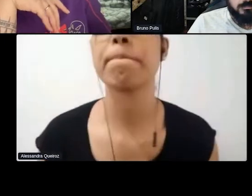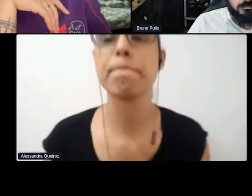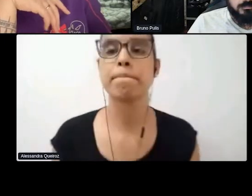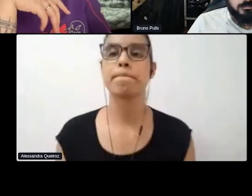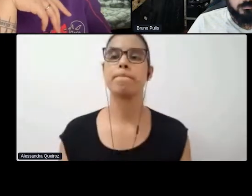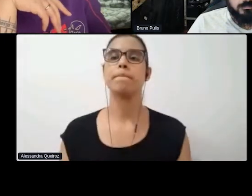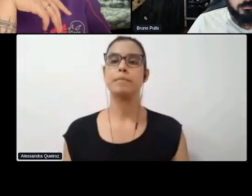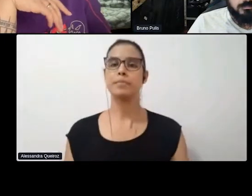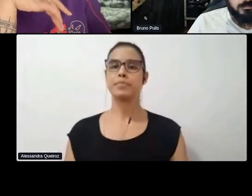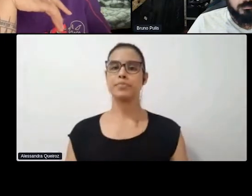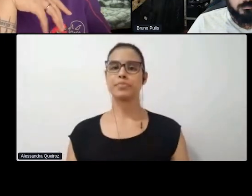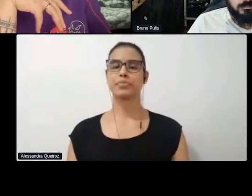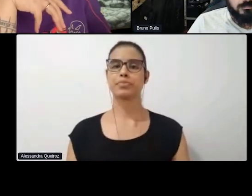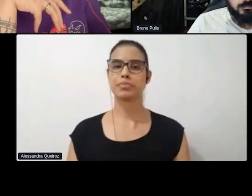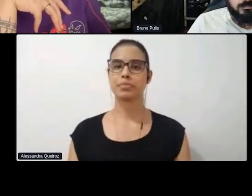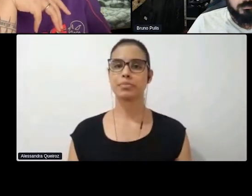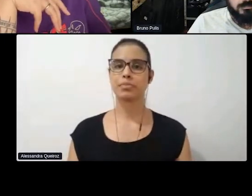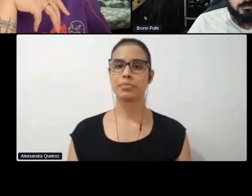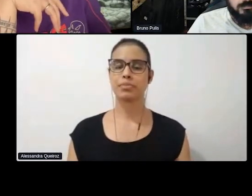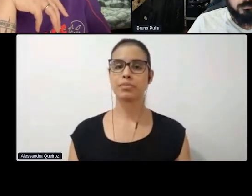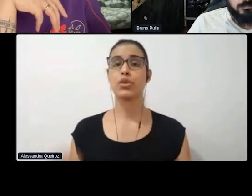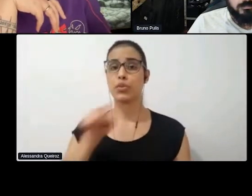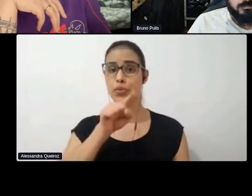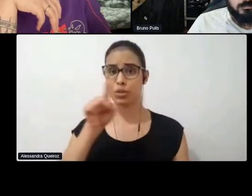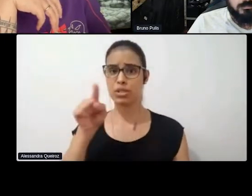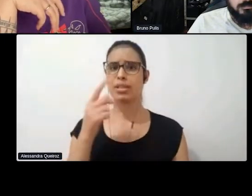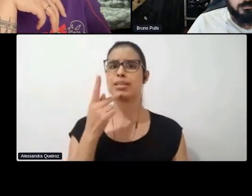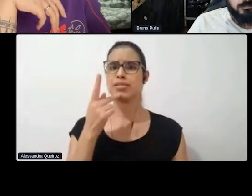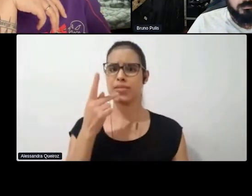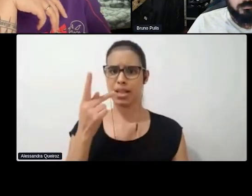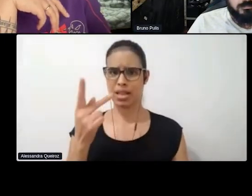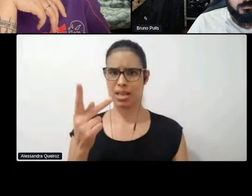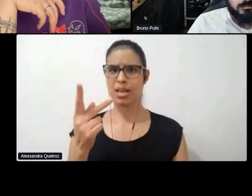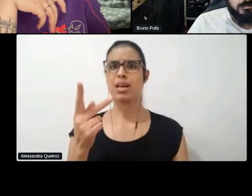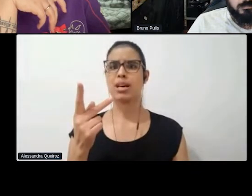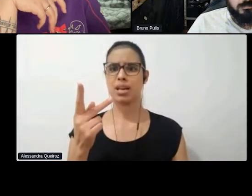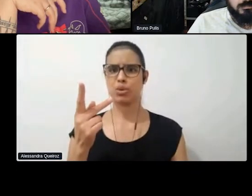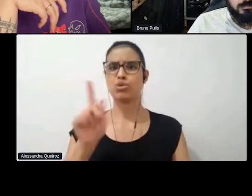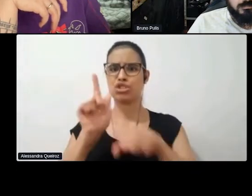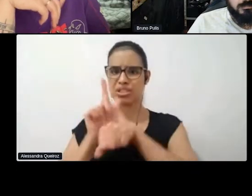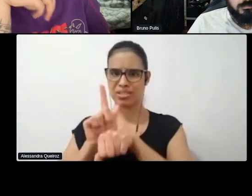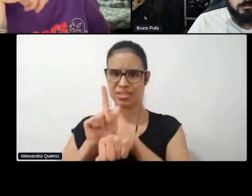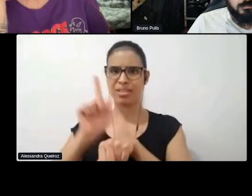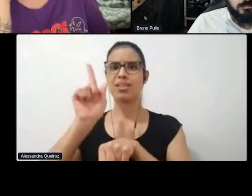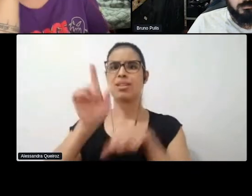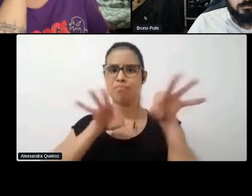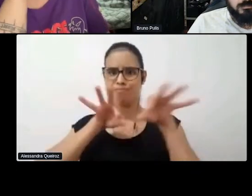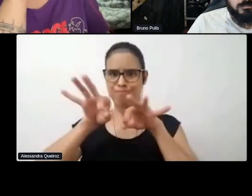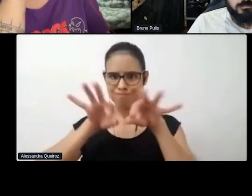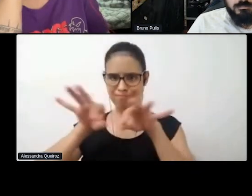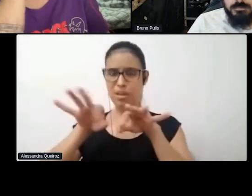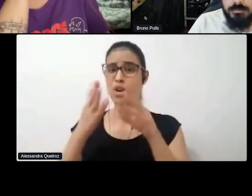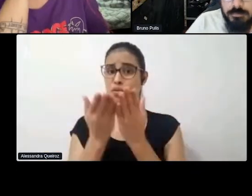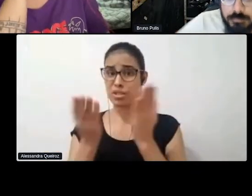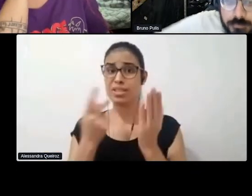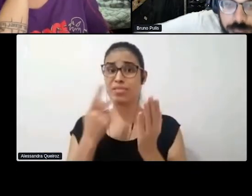sobre, né, a construção, gestão, enfim, de todo o alicerce